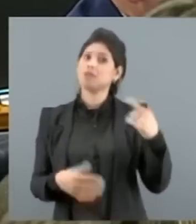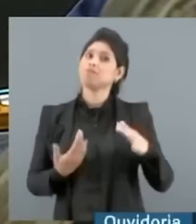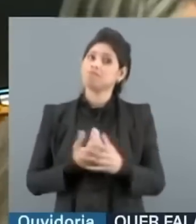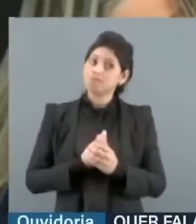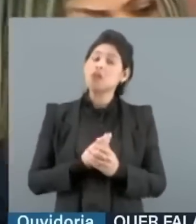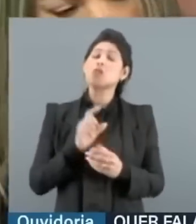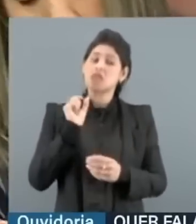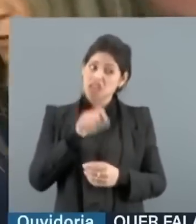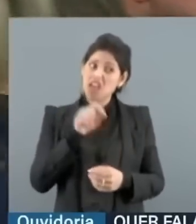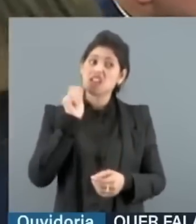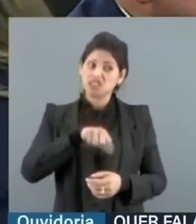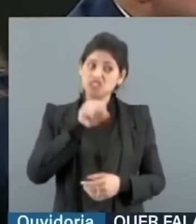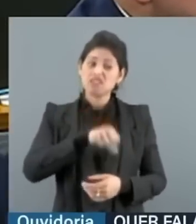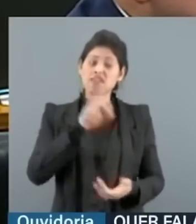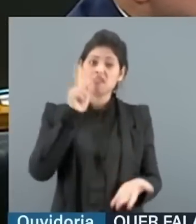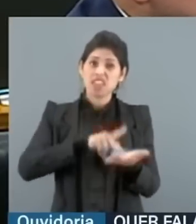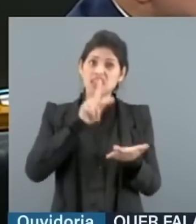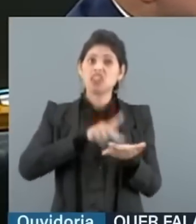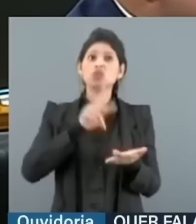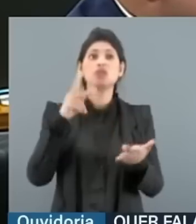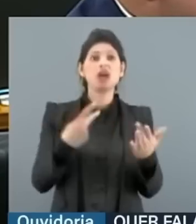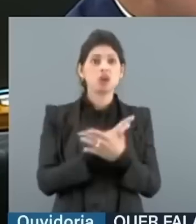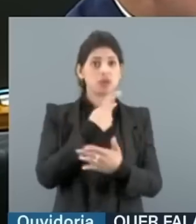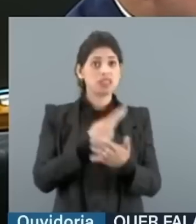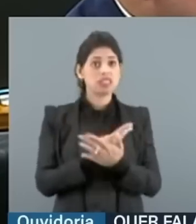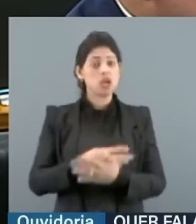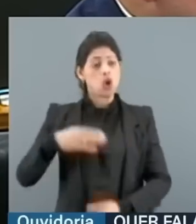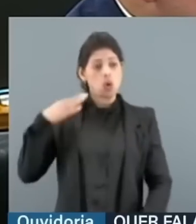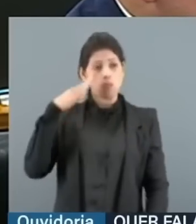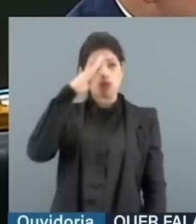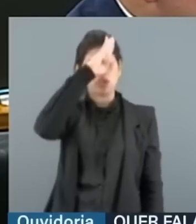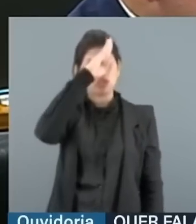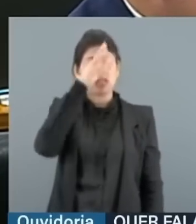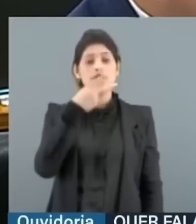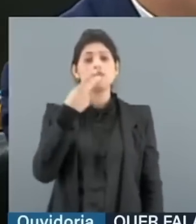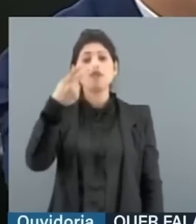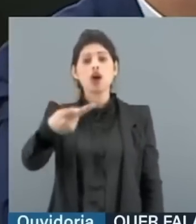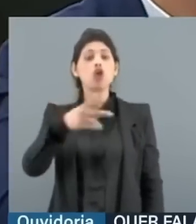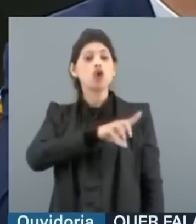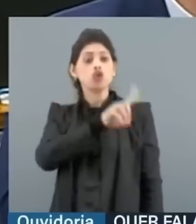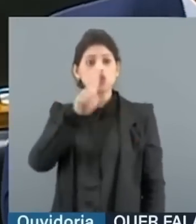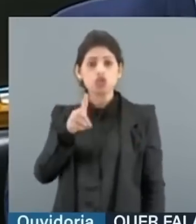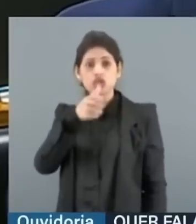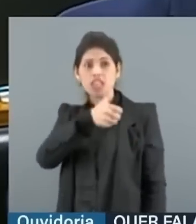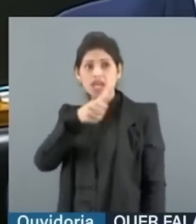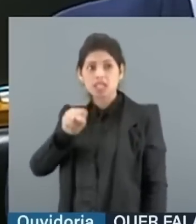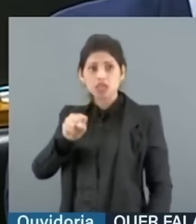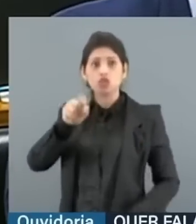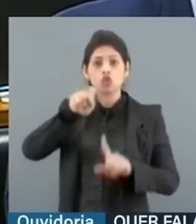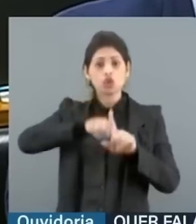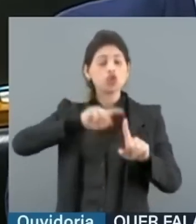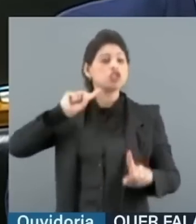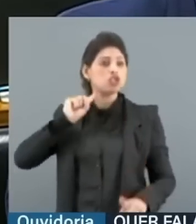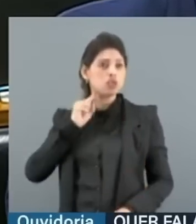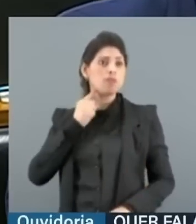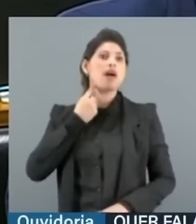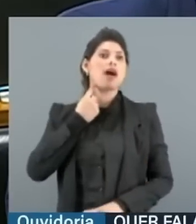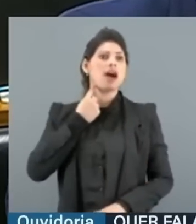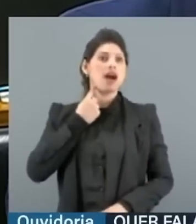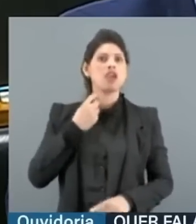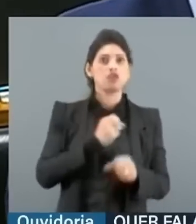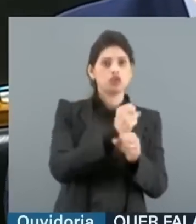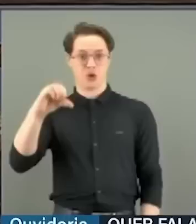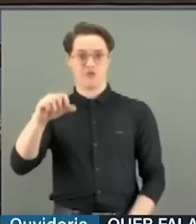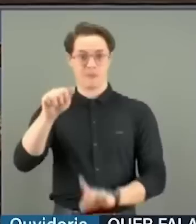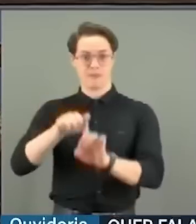está acontecendo foi o que disse o ex-presidente Bolsonaro no dia 18 de maio de 2023. Cada um siga a sua